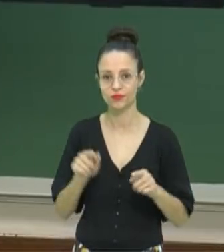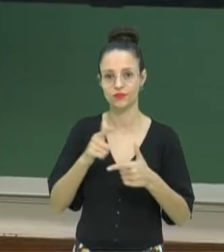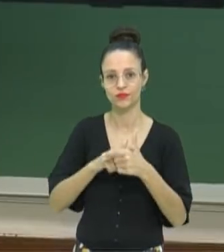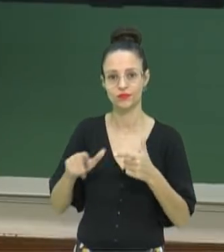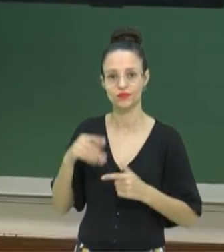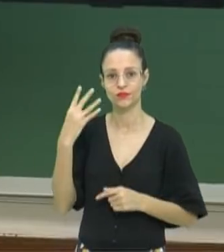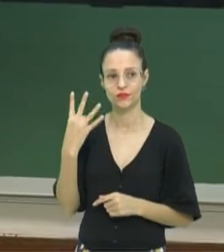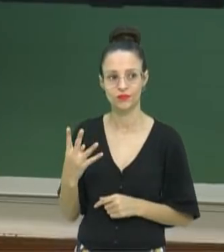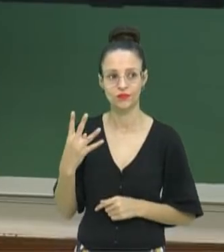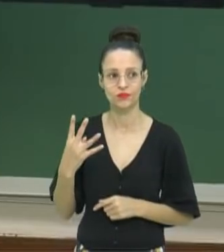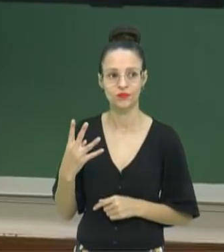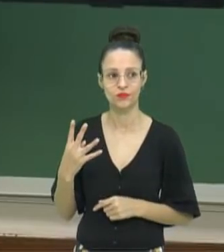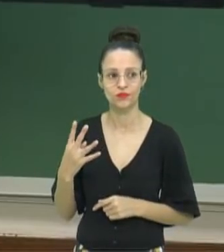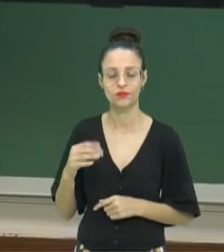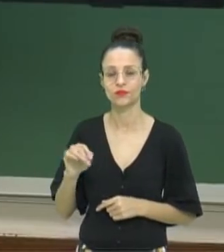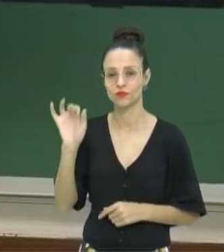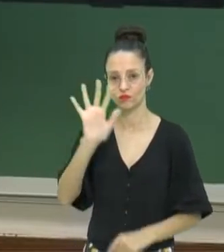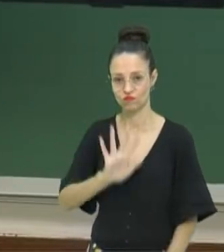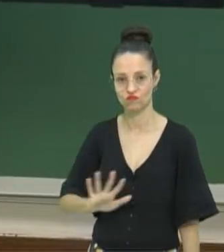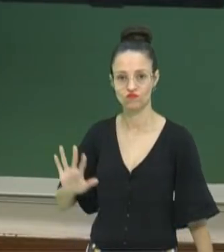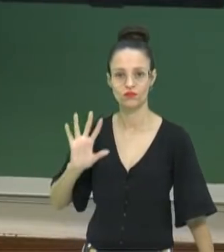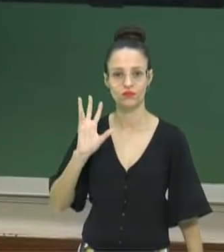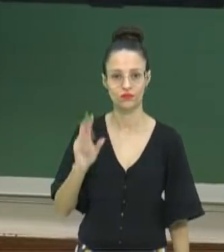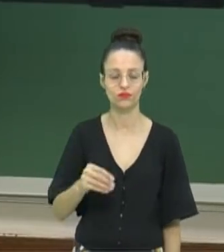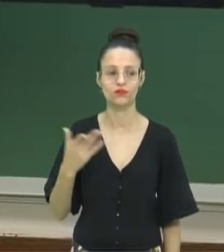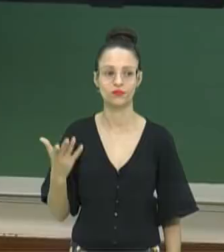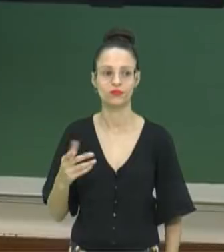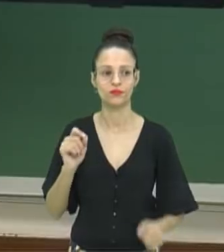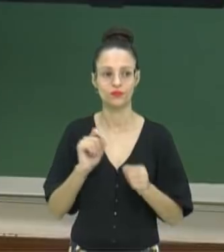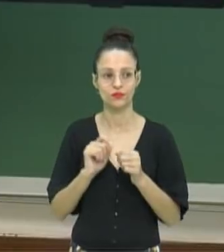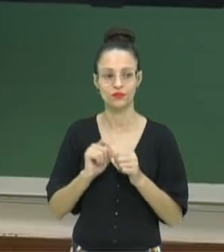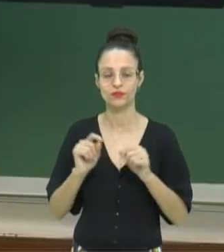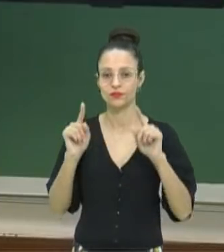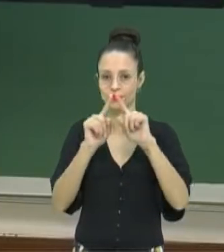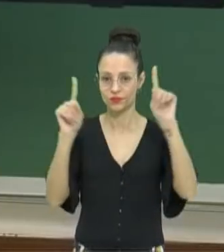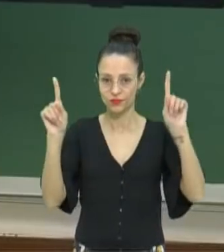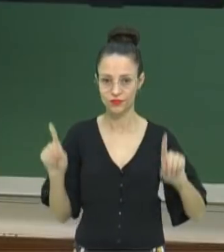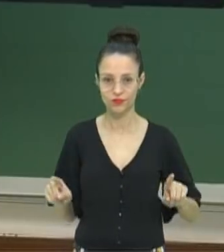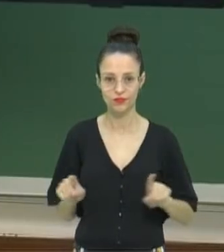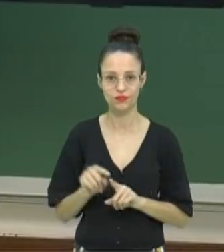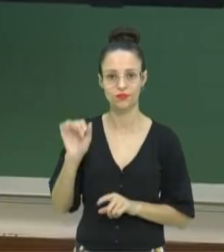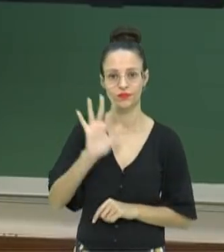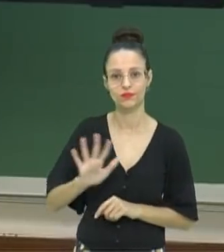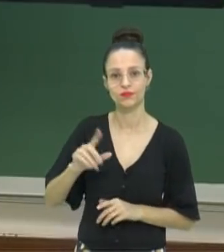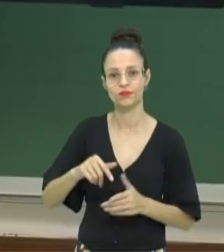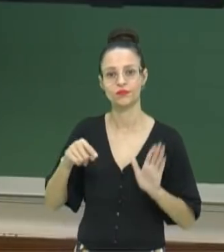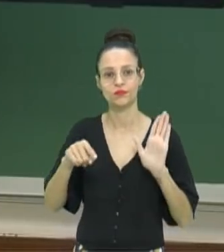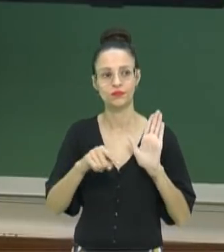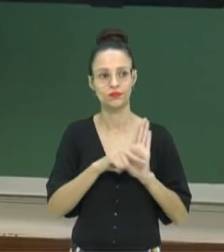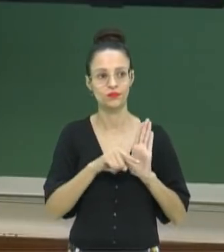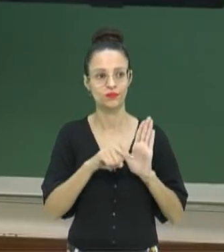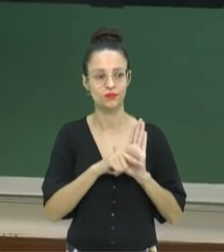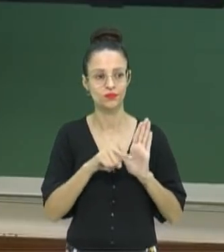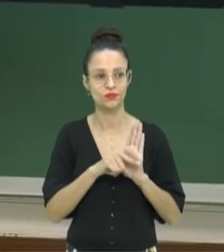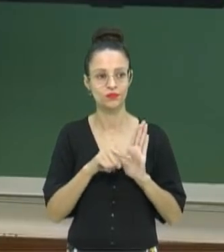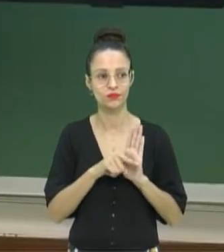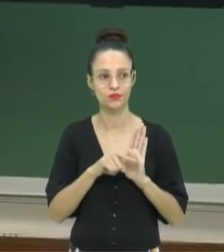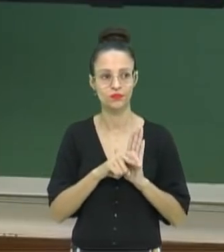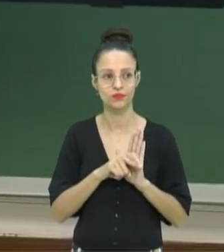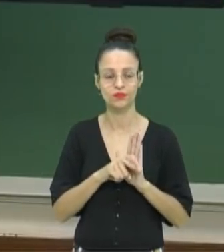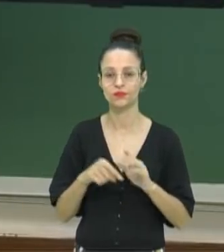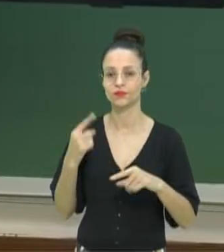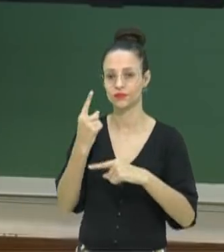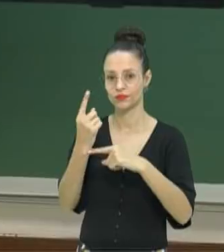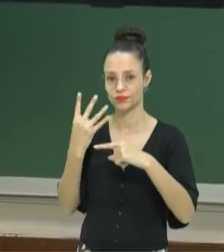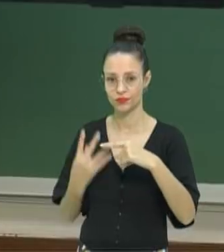4. Você tem toda essa área aqui. Aí, você pega a área do quadrado menos essa área de 1/4